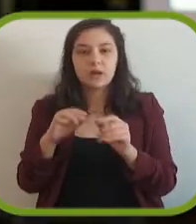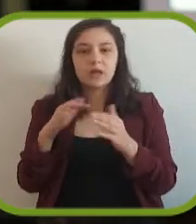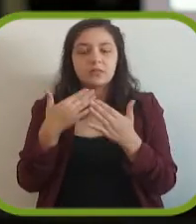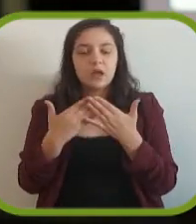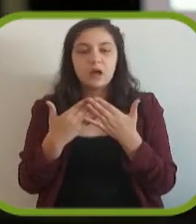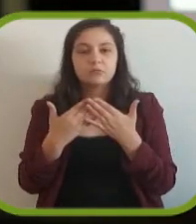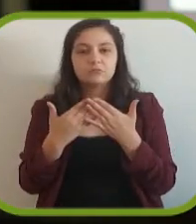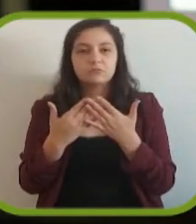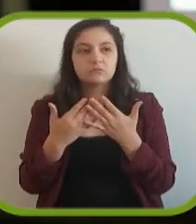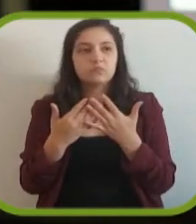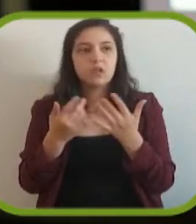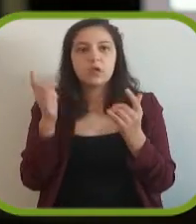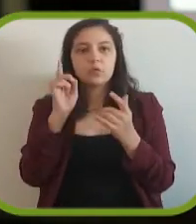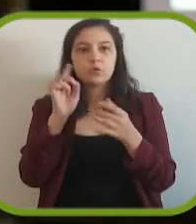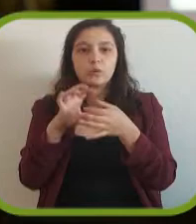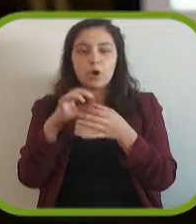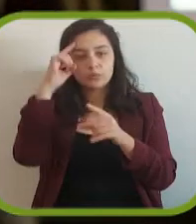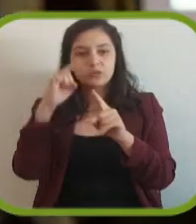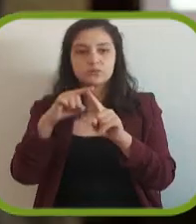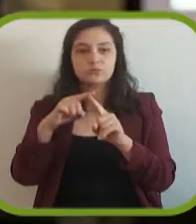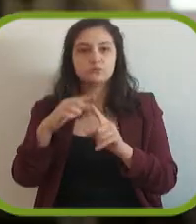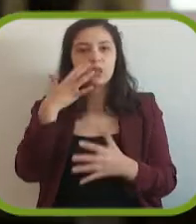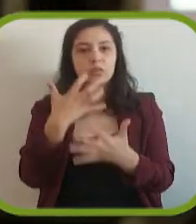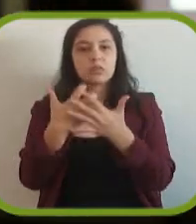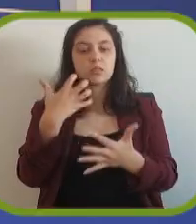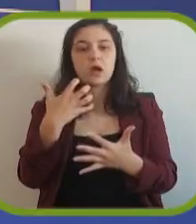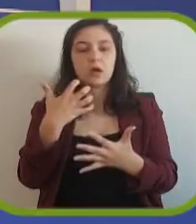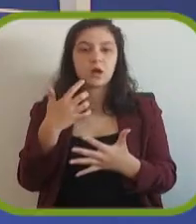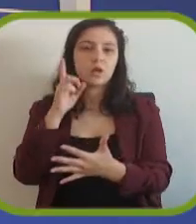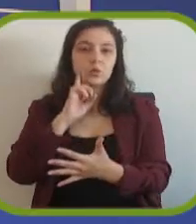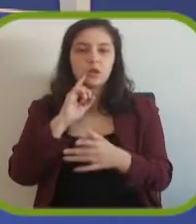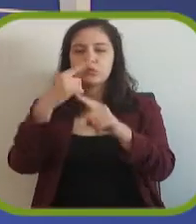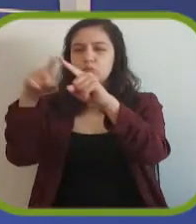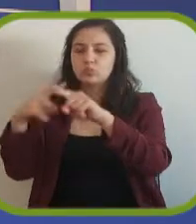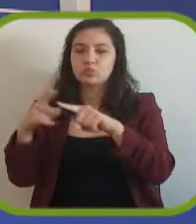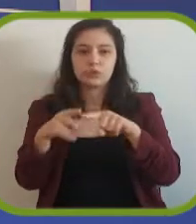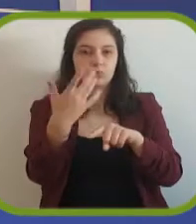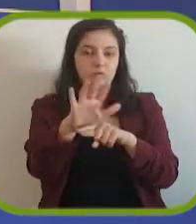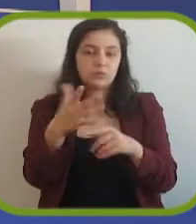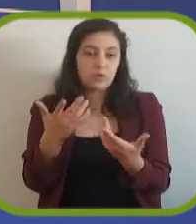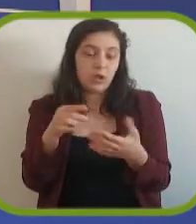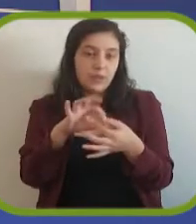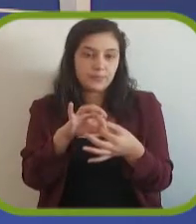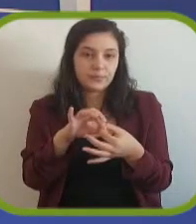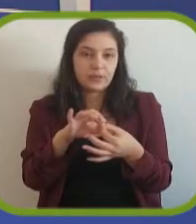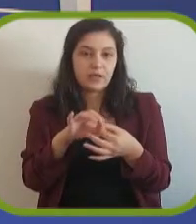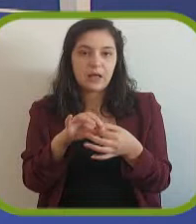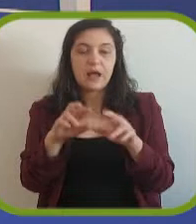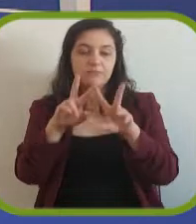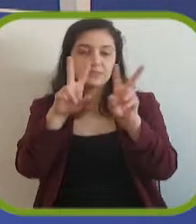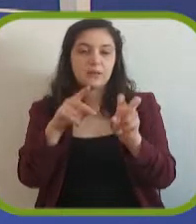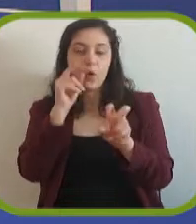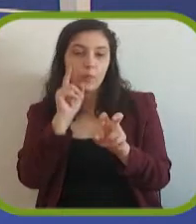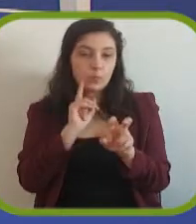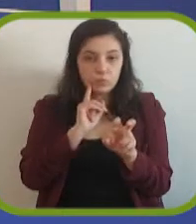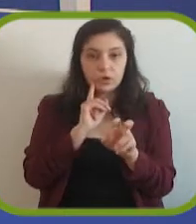facto, foi de facto muito importante para a emancipação da mulher a vários níveis. E este caso, por exemplo, é muito sintomático relativamente à questão de